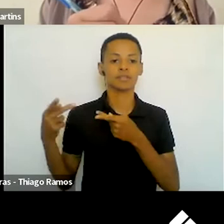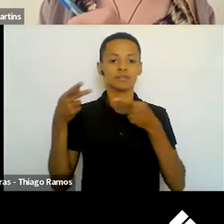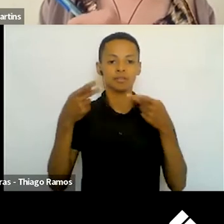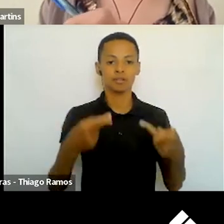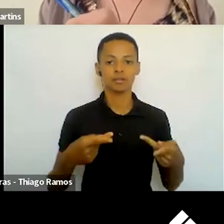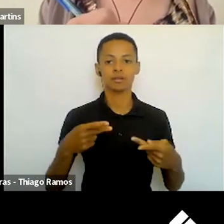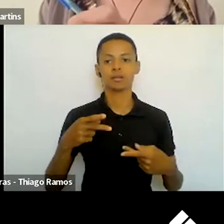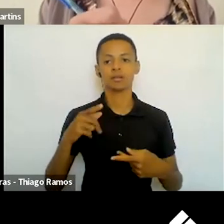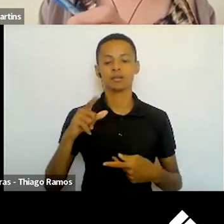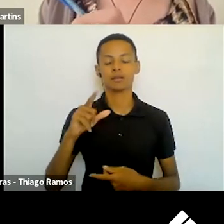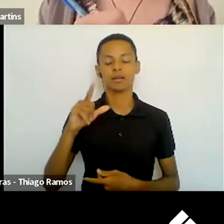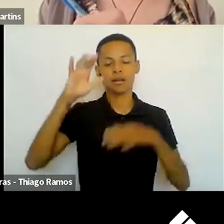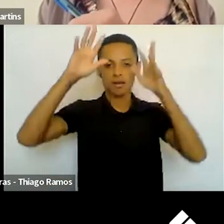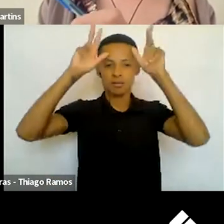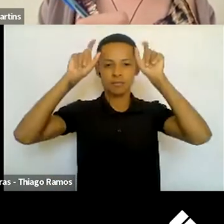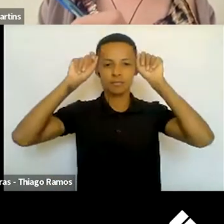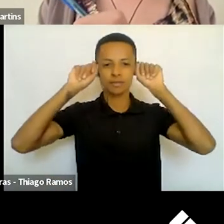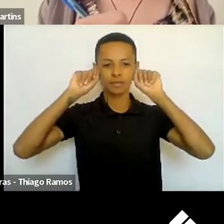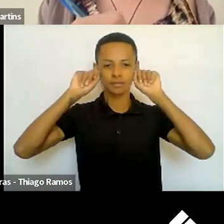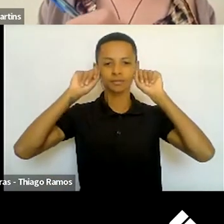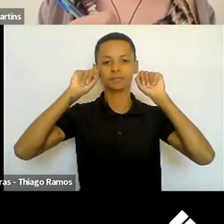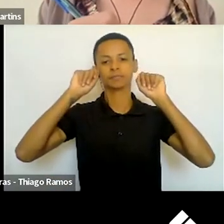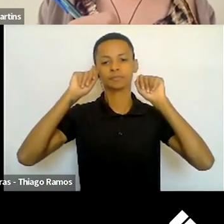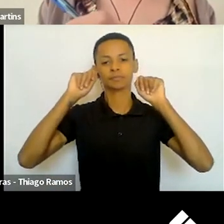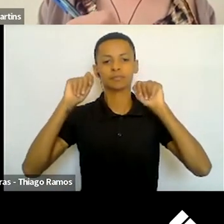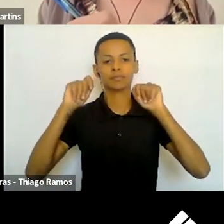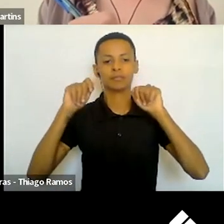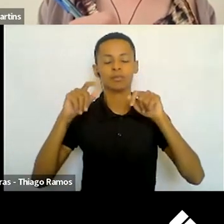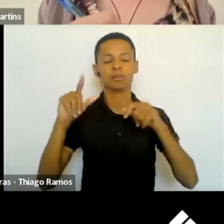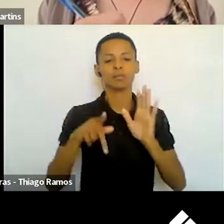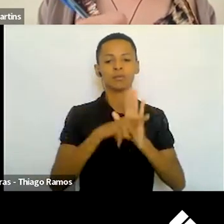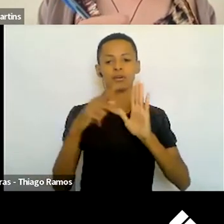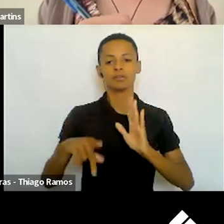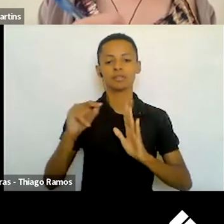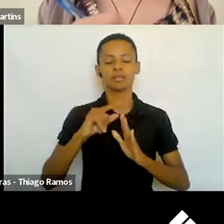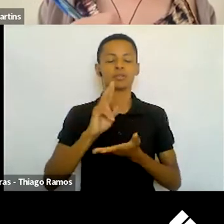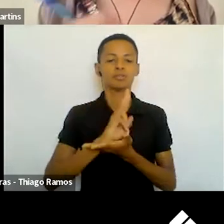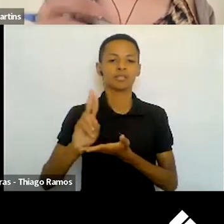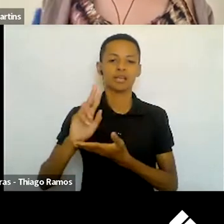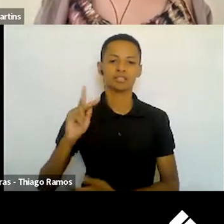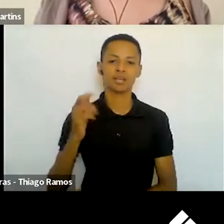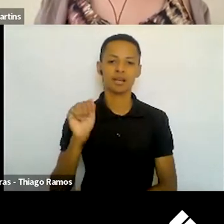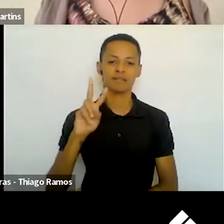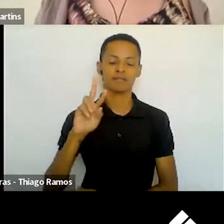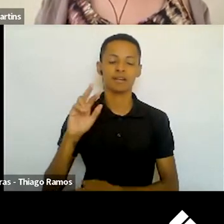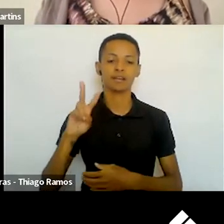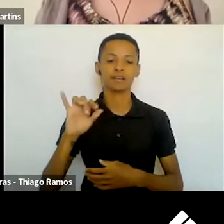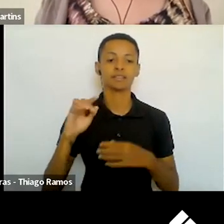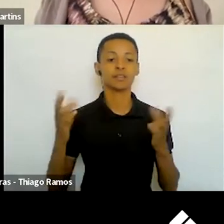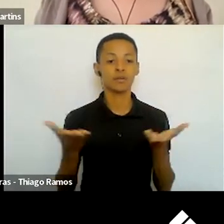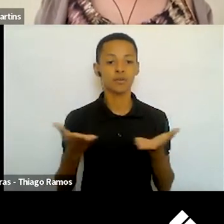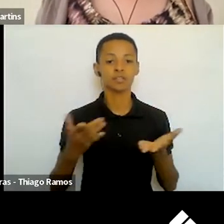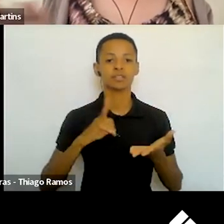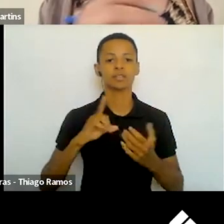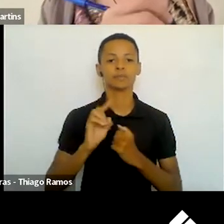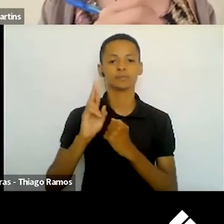Afro-Latin American Research Institute, do Hutchins Center da Universidade de Harvard nos Estados Unidos. E hoje está fazendo